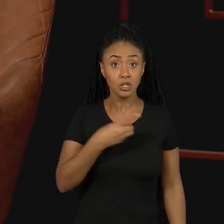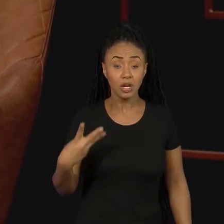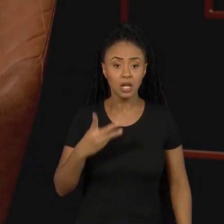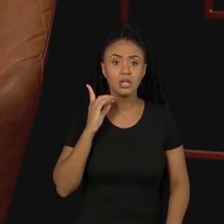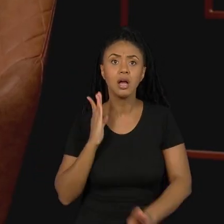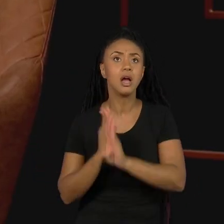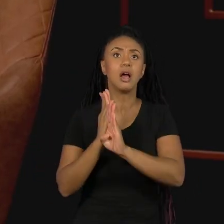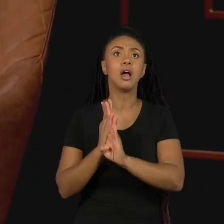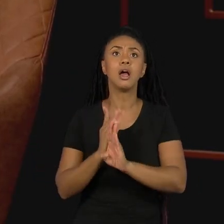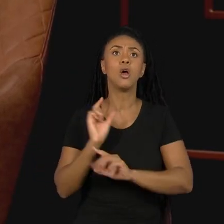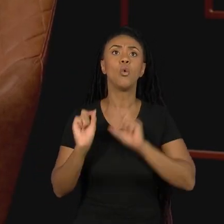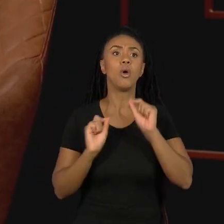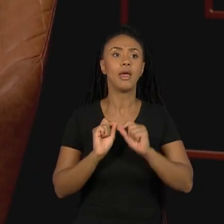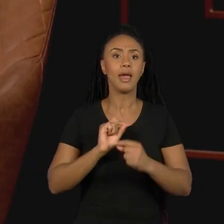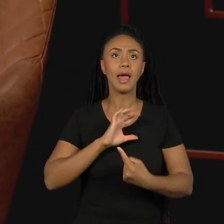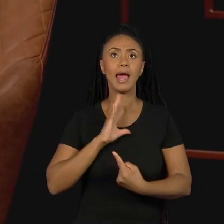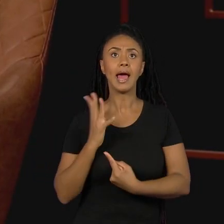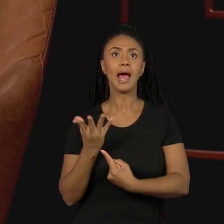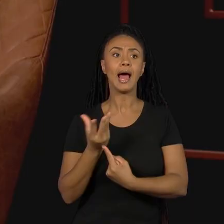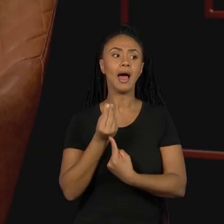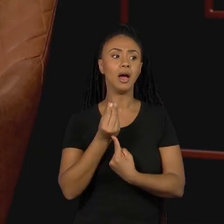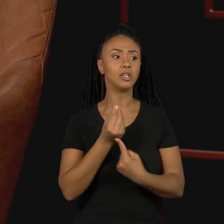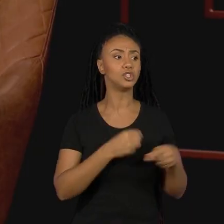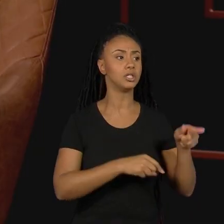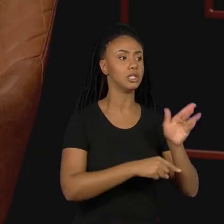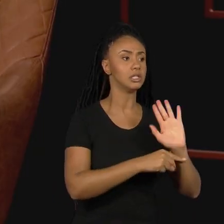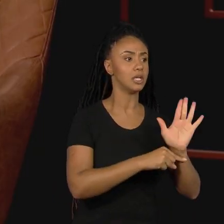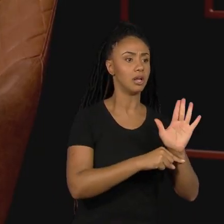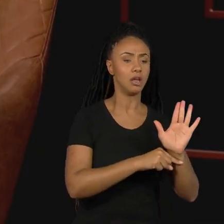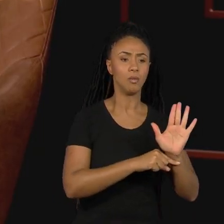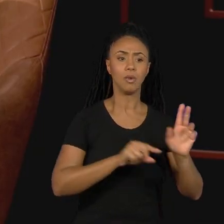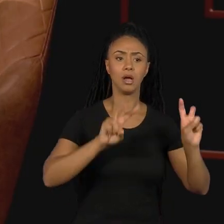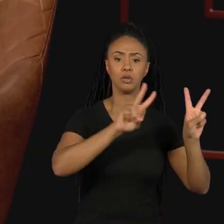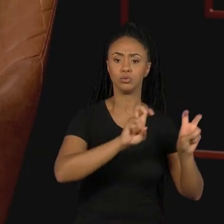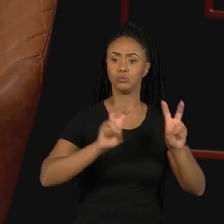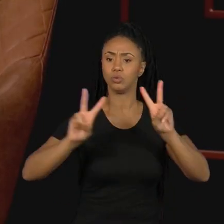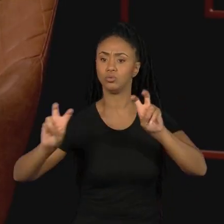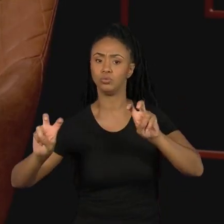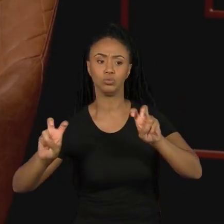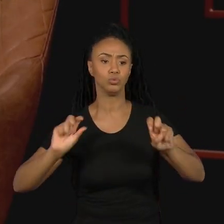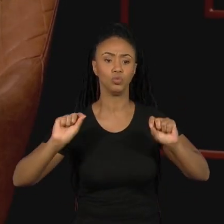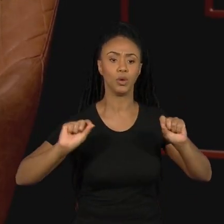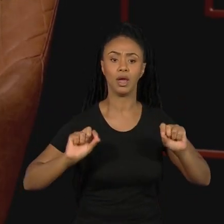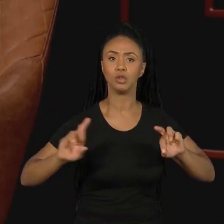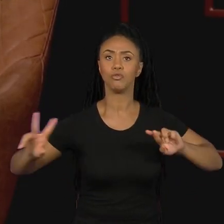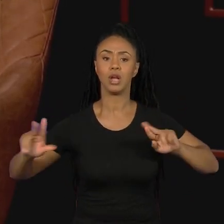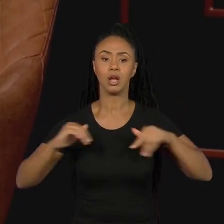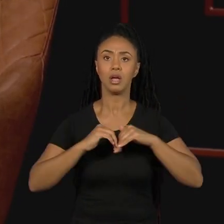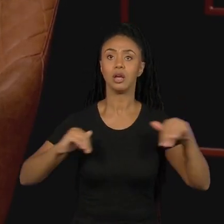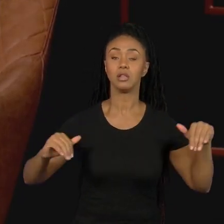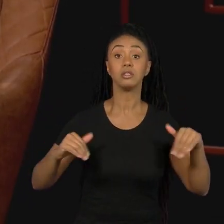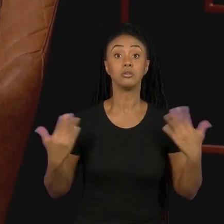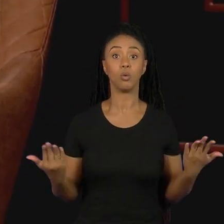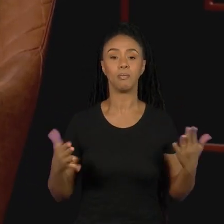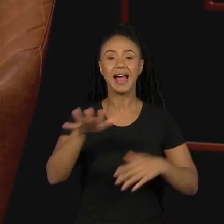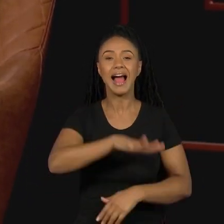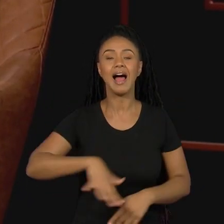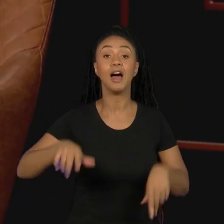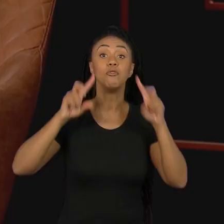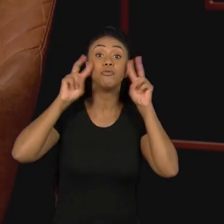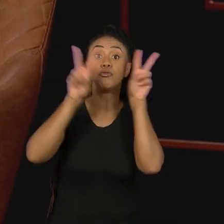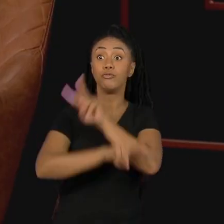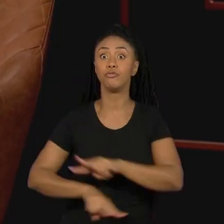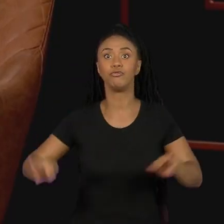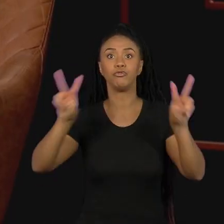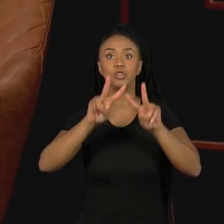que é cinema de arte, diferente de cinema comercial. Então, essa coisa do visual, porque eu sempre li